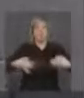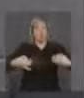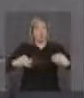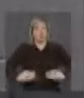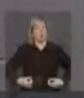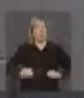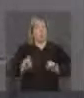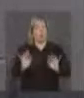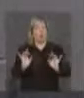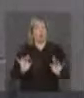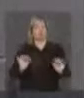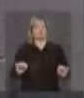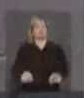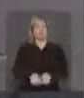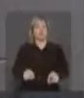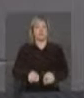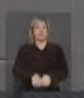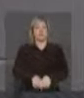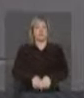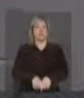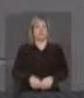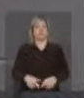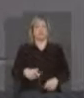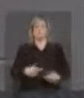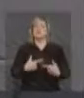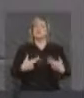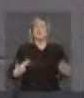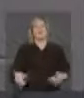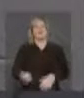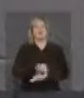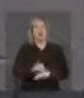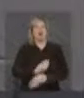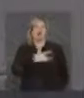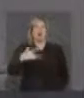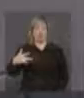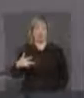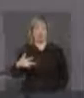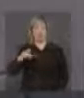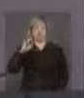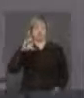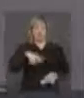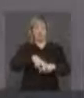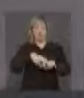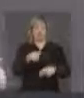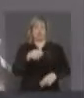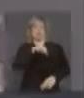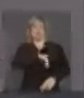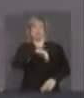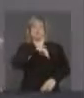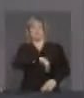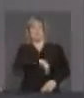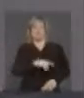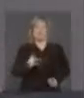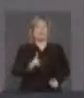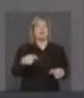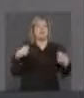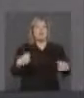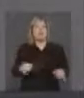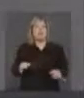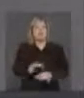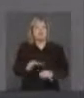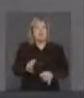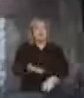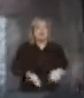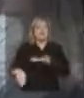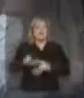finalizando. São elementos que melhoram a vida das pessoas. Elas têm de ter saúde em função